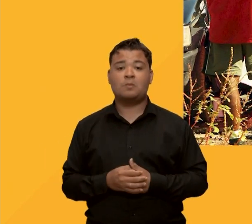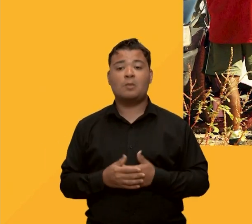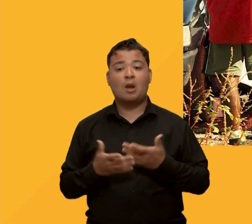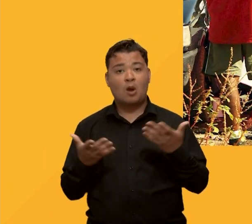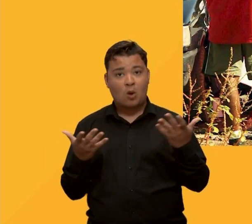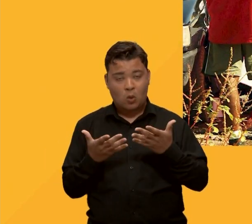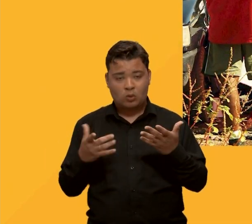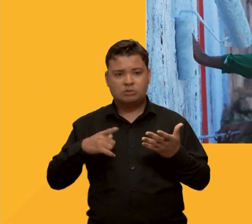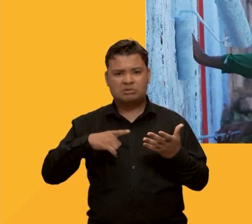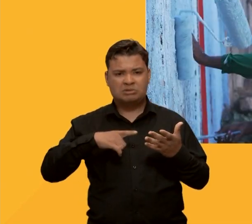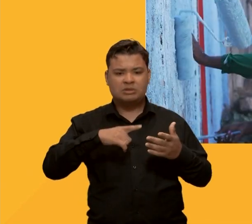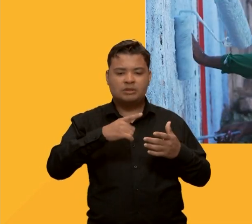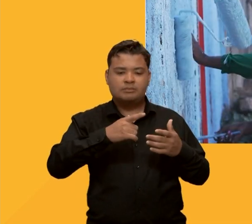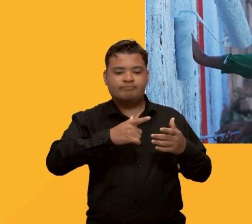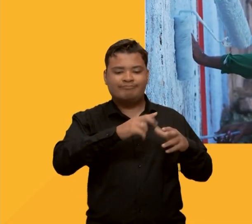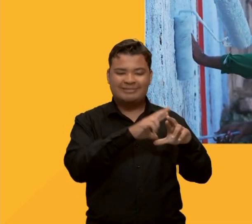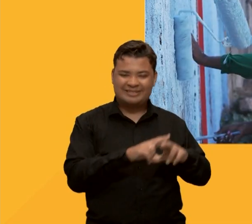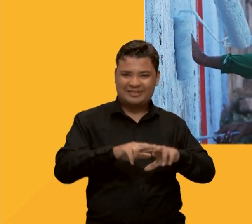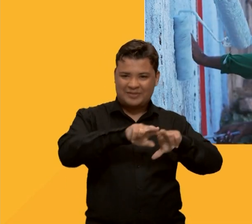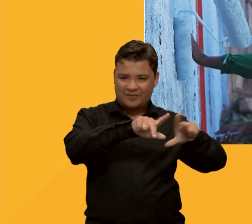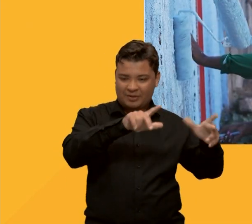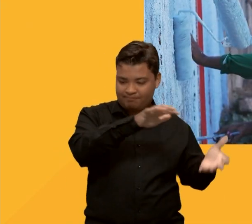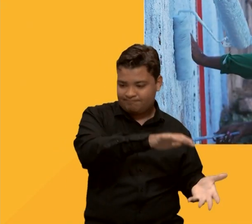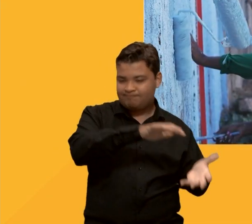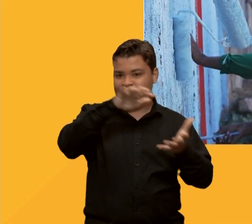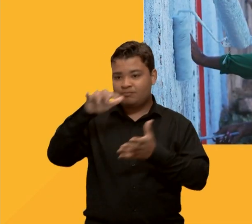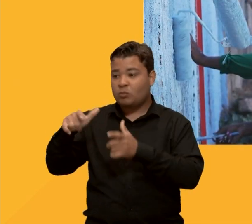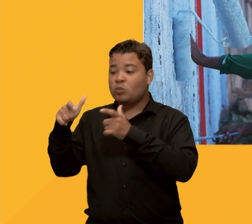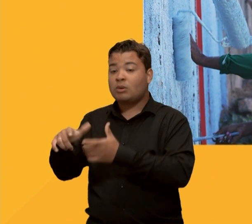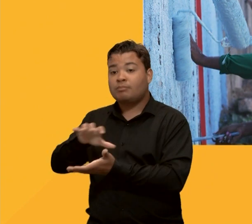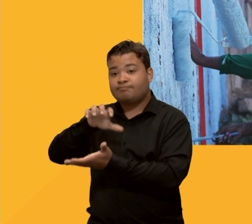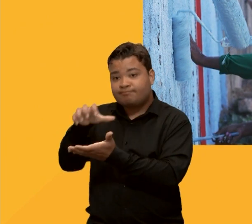de triagem e a cooperativa consegue,